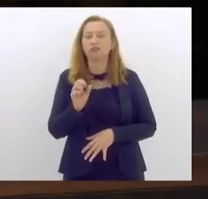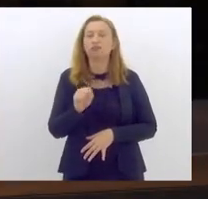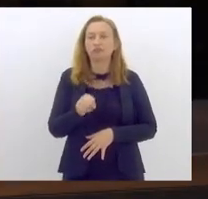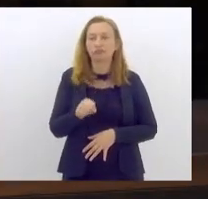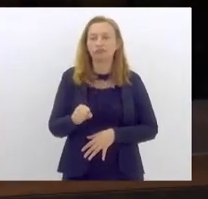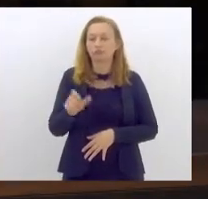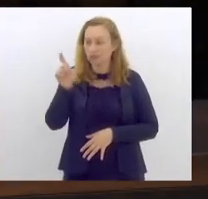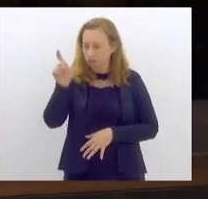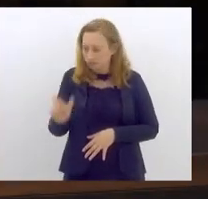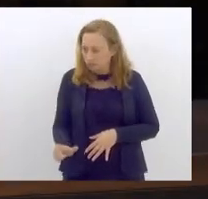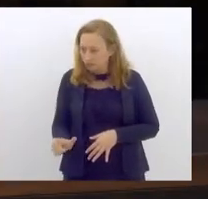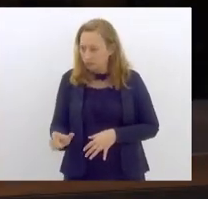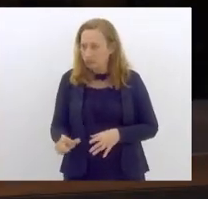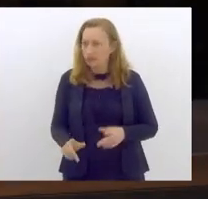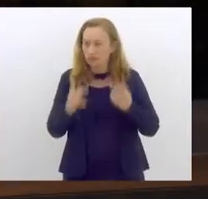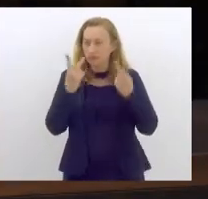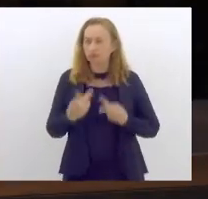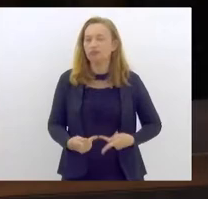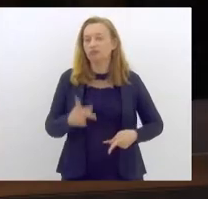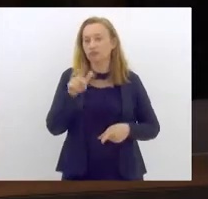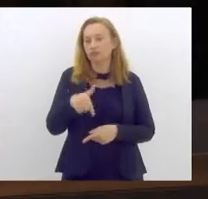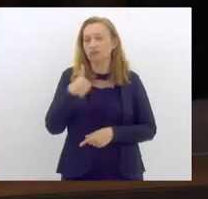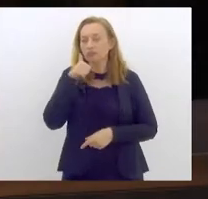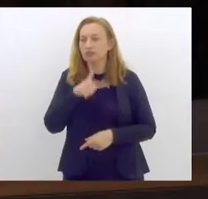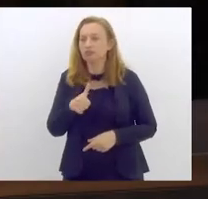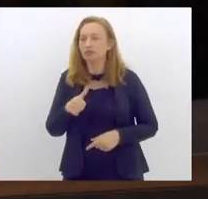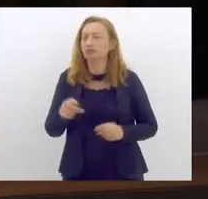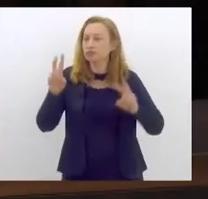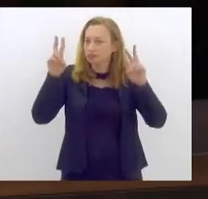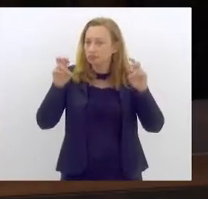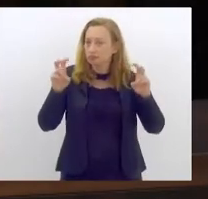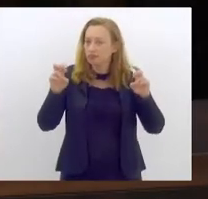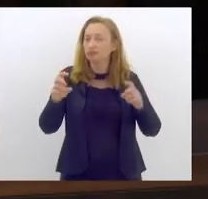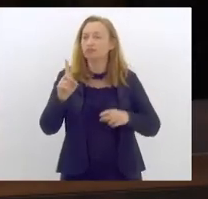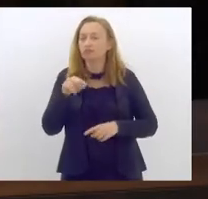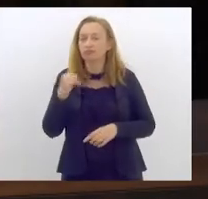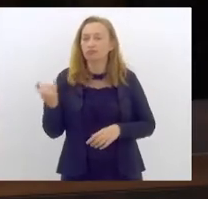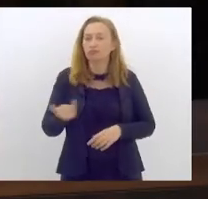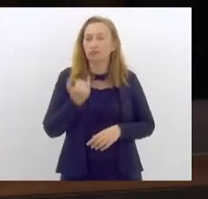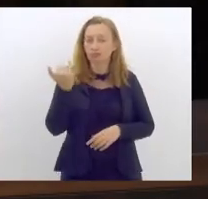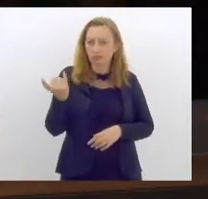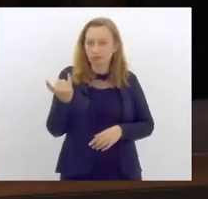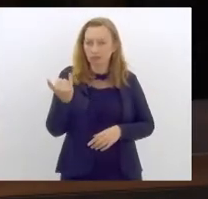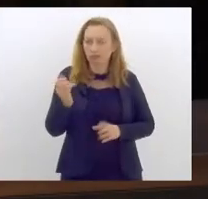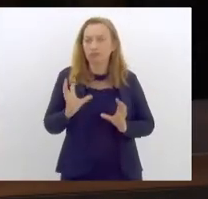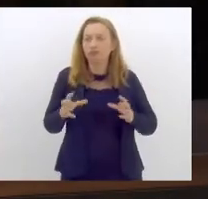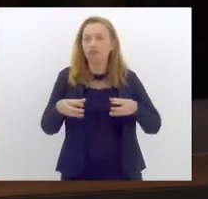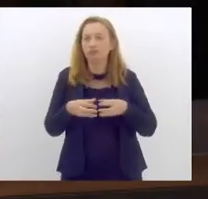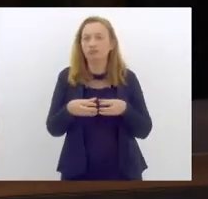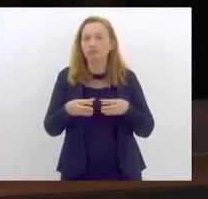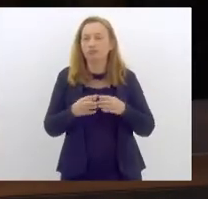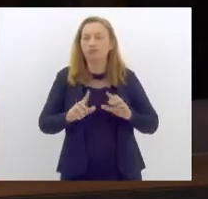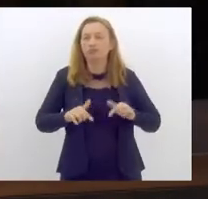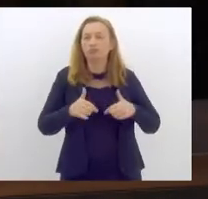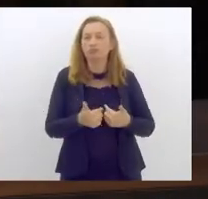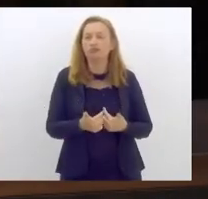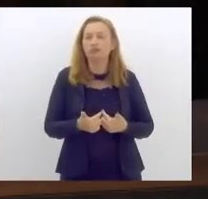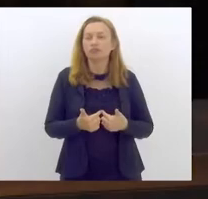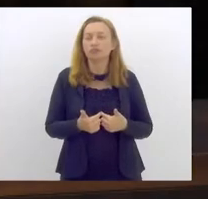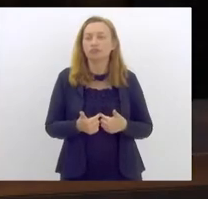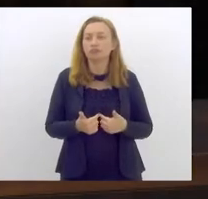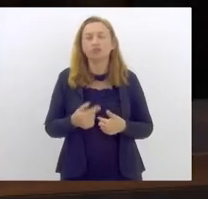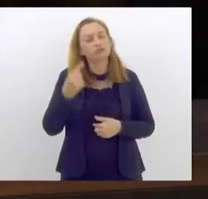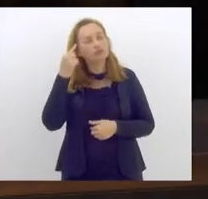são as mulheres Então nesse tema ele é muito importante do conjunto das ações que nós vamos